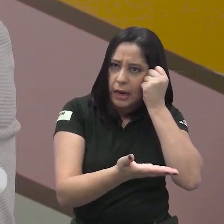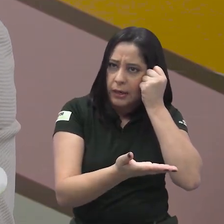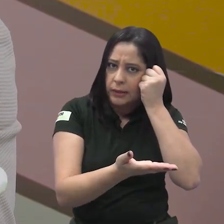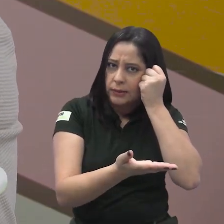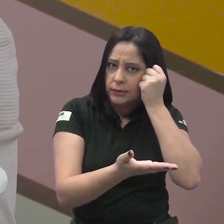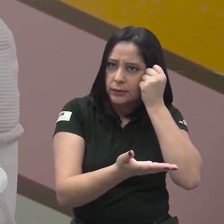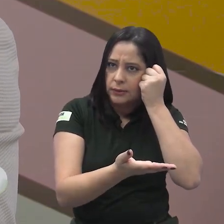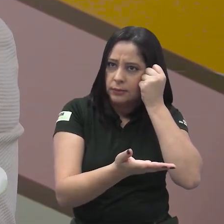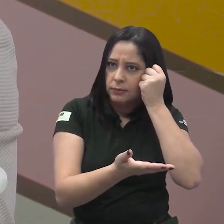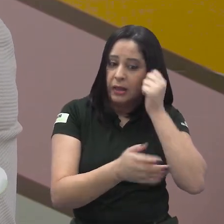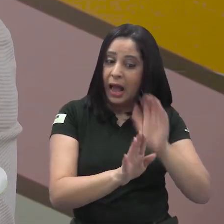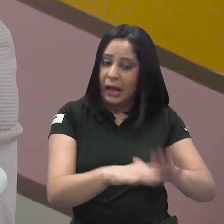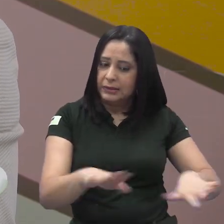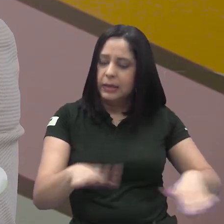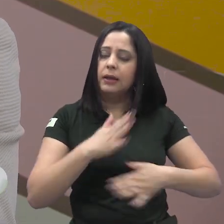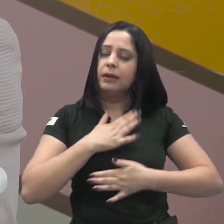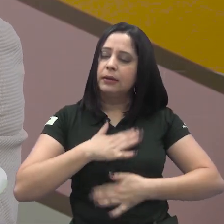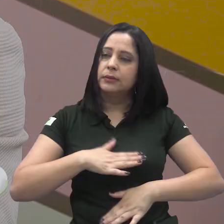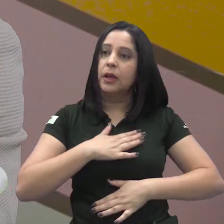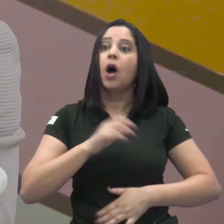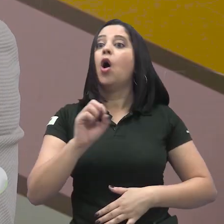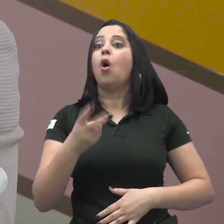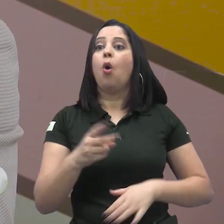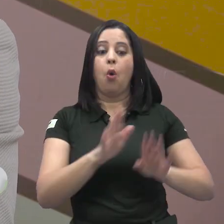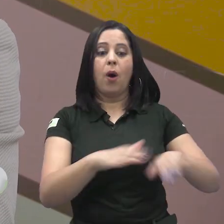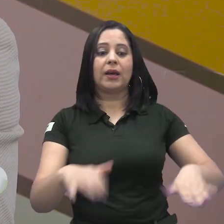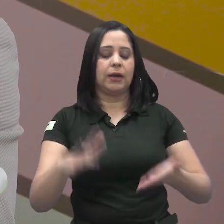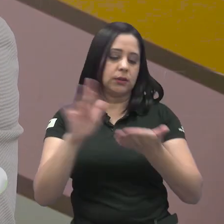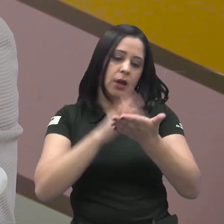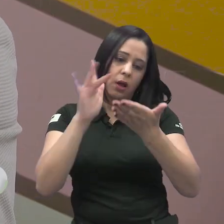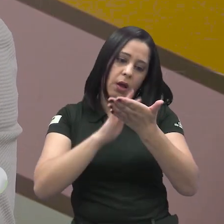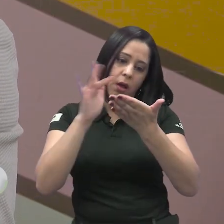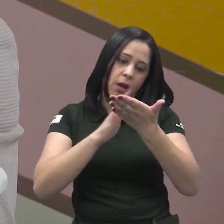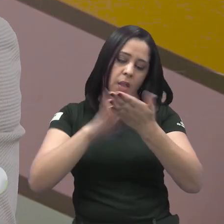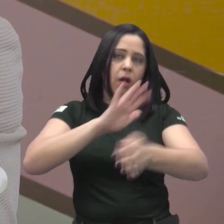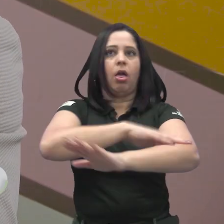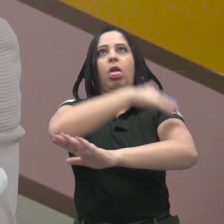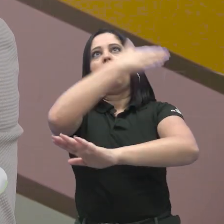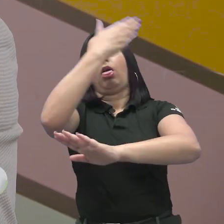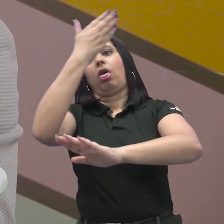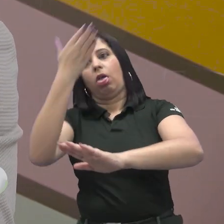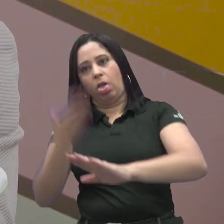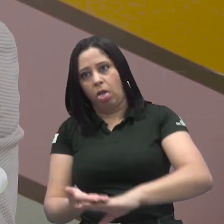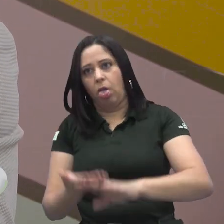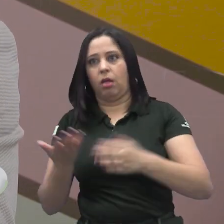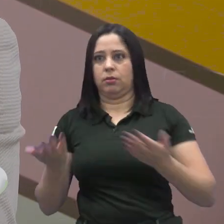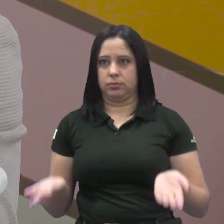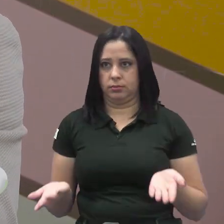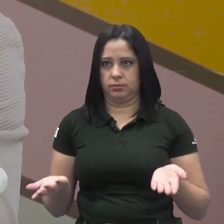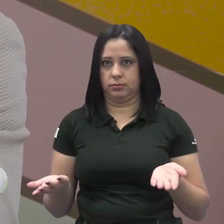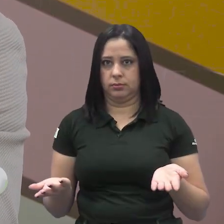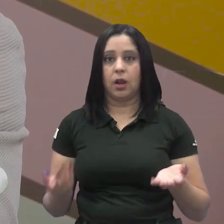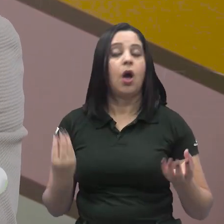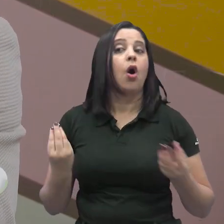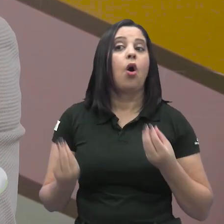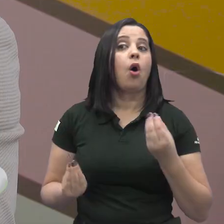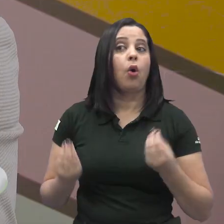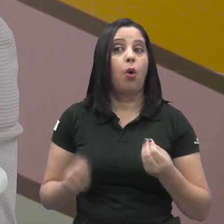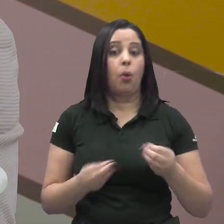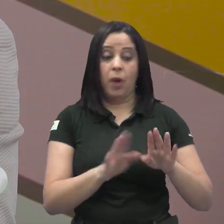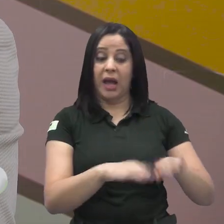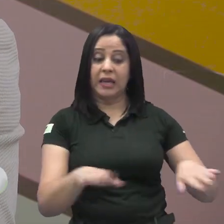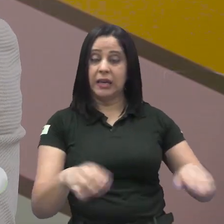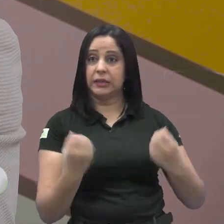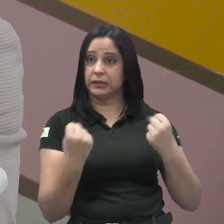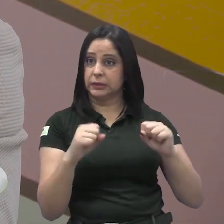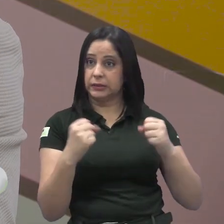priorizado o sono e o descanso dessas crianças ou não? Elas ficam na tela até a hora que elas querem e dormem do jeito que querem, né? Como é que está a atividade